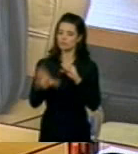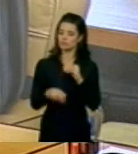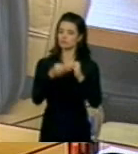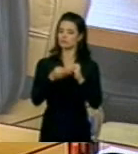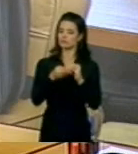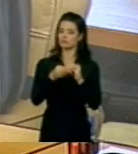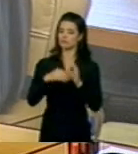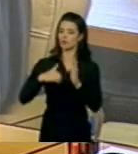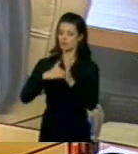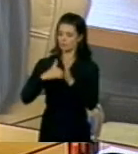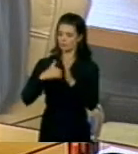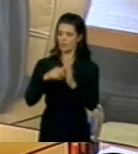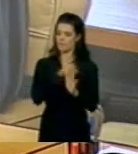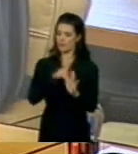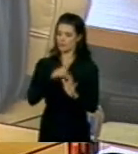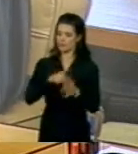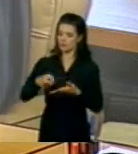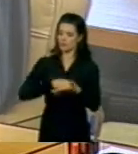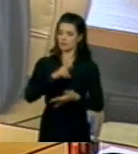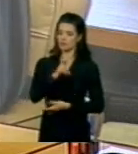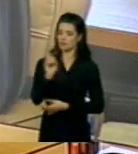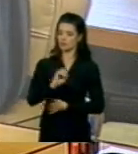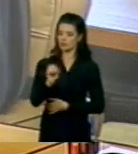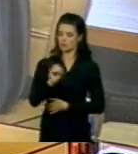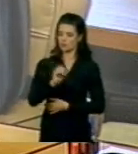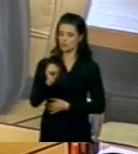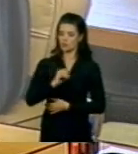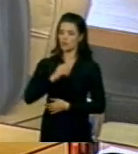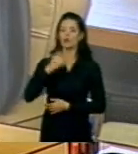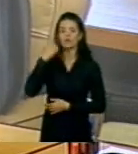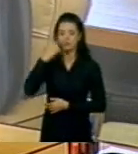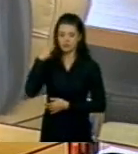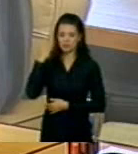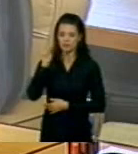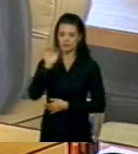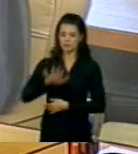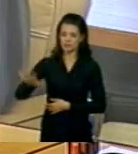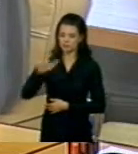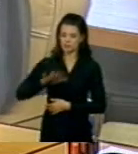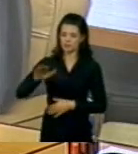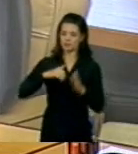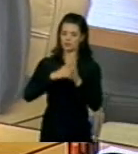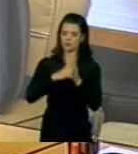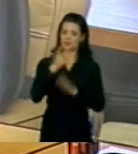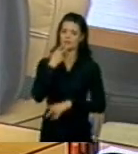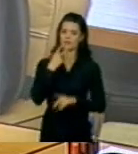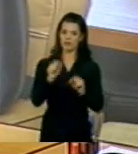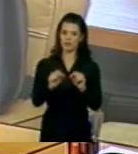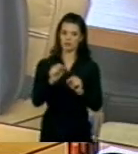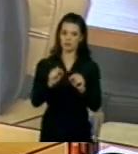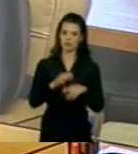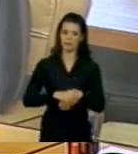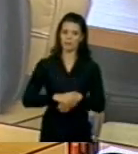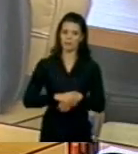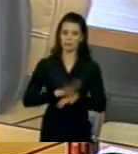do Senado Federal, assinada em 5 de outubro pelo advogado-geral do Senado, na qual introduz